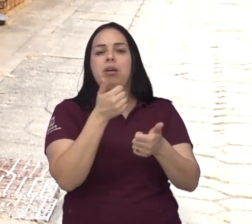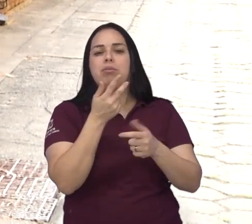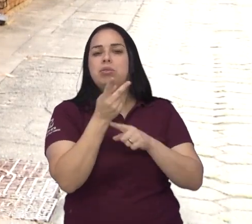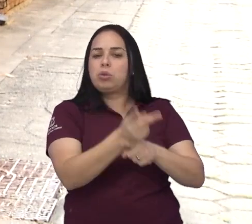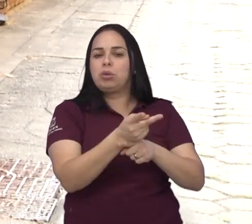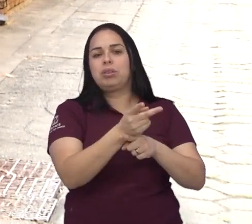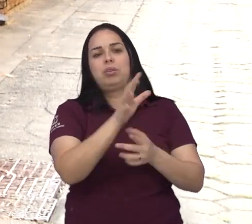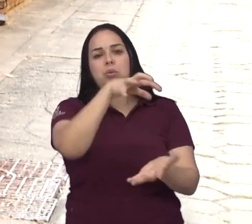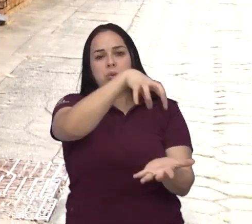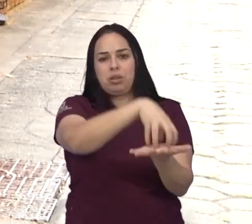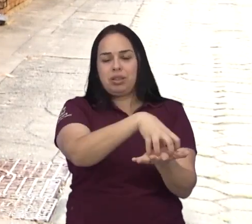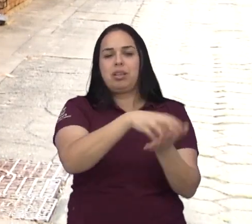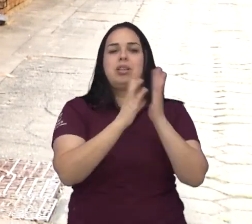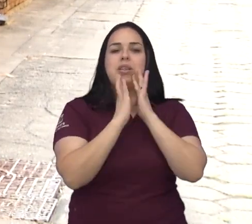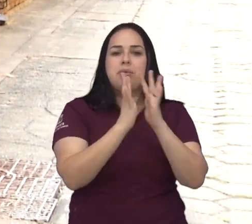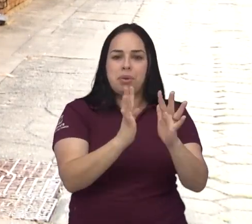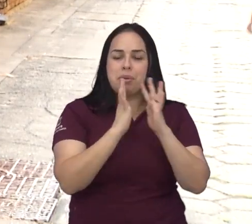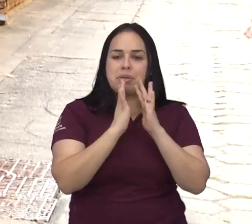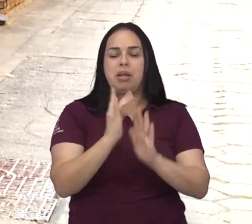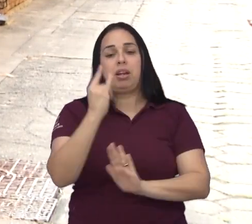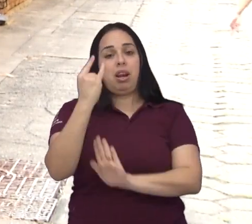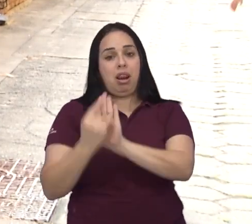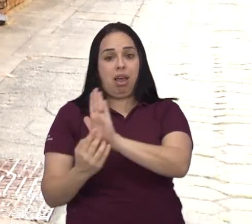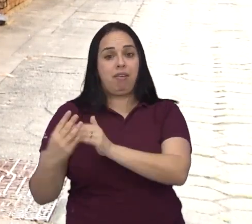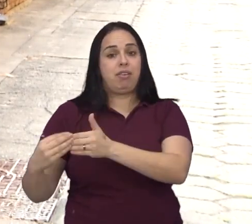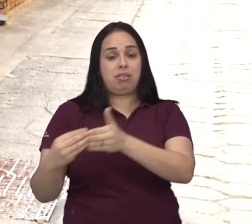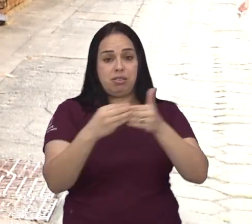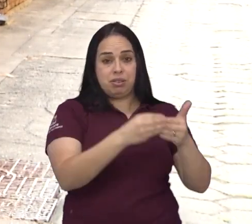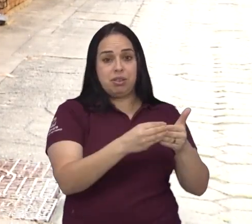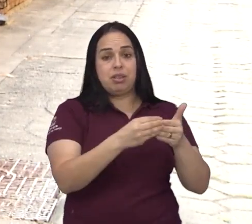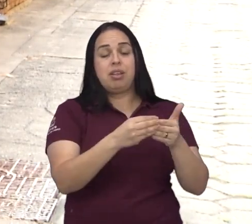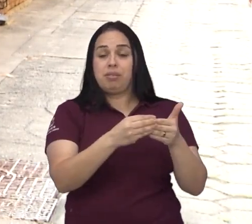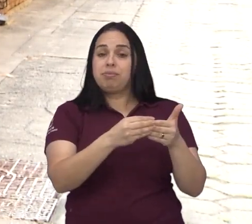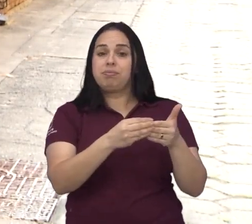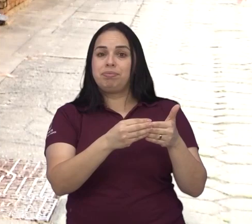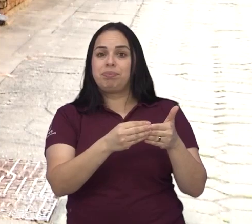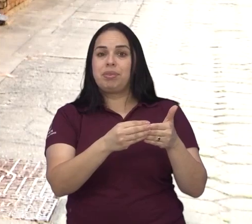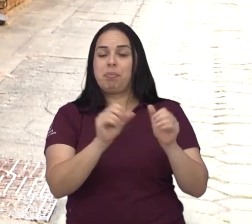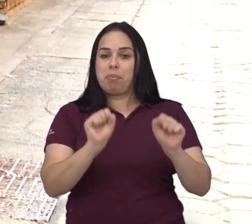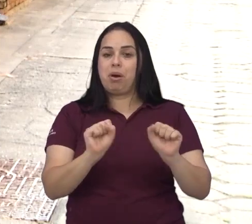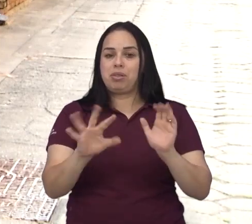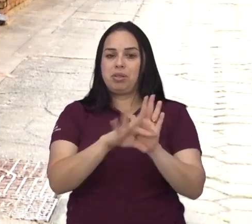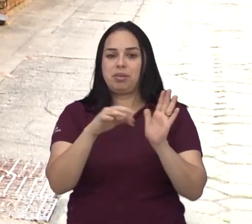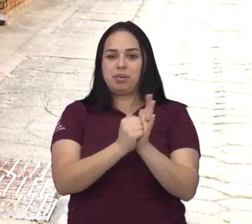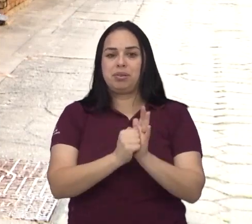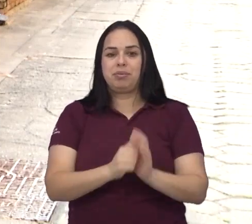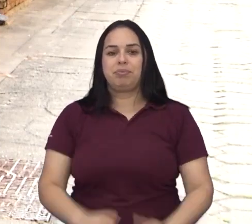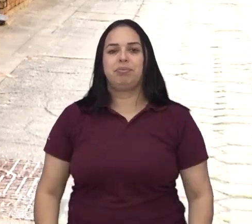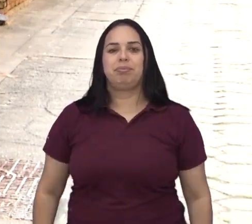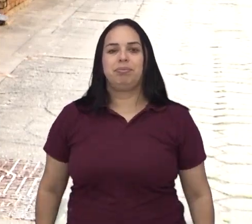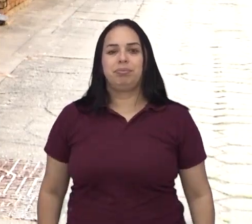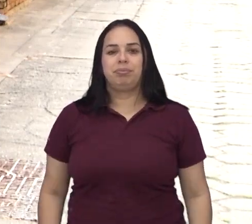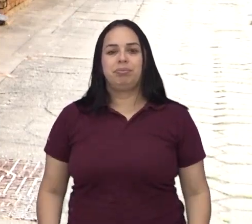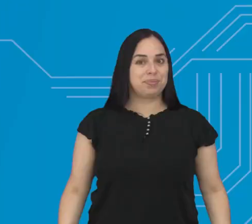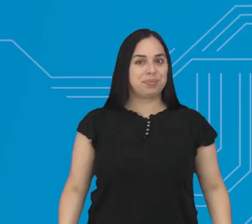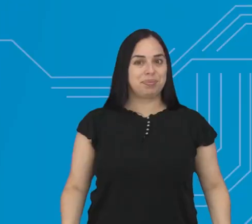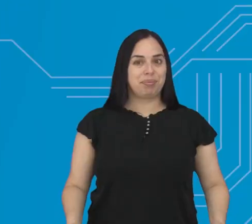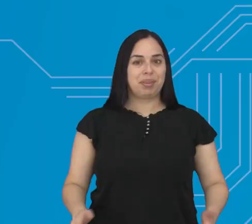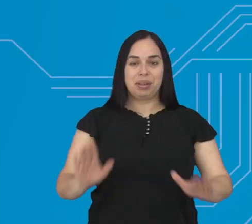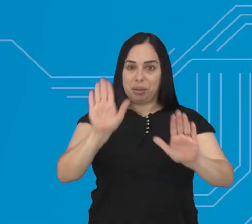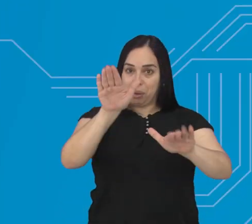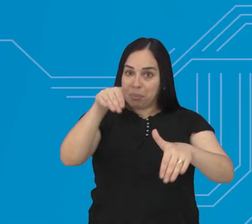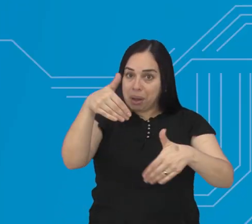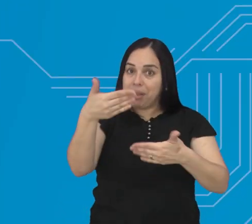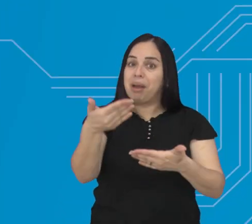próxima, mas aqui no Polo Regional, comparecendo com a documentação do responsável e do aluno, o aluno já pode matricular e fazer parte do projeto. E